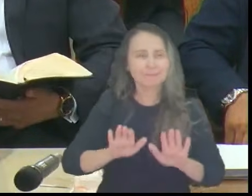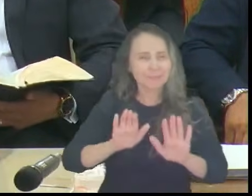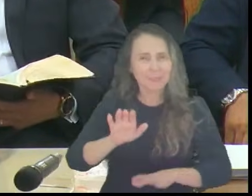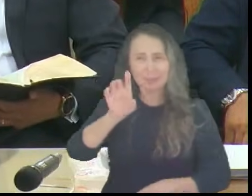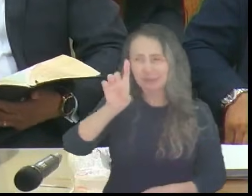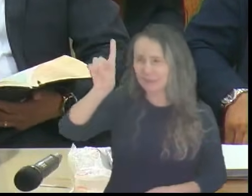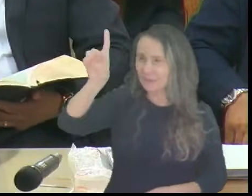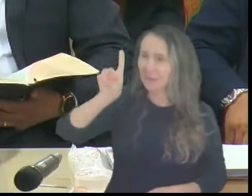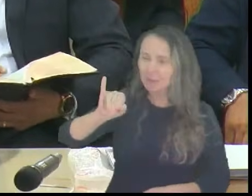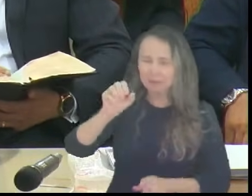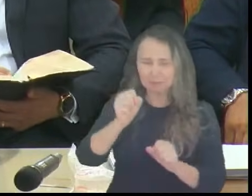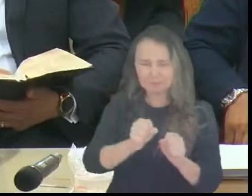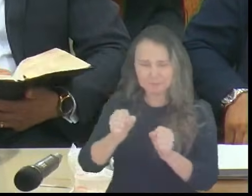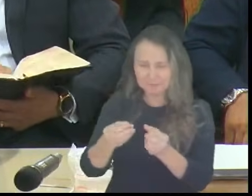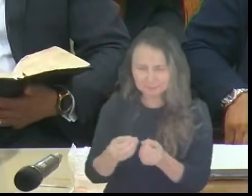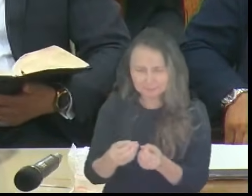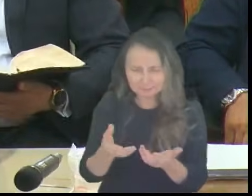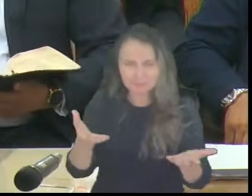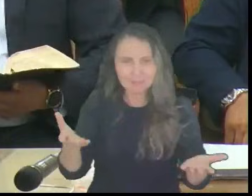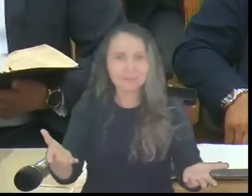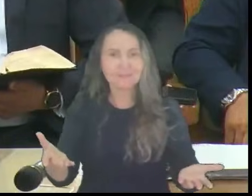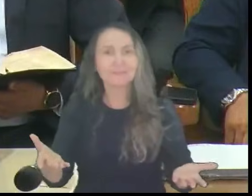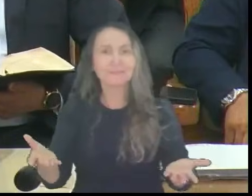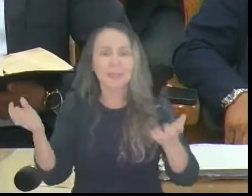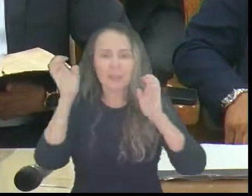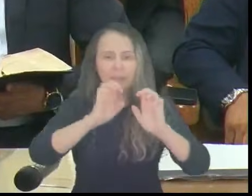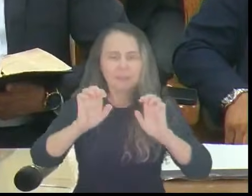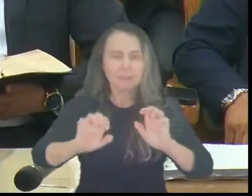dar poder para resgatar estas vidas.